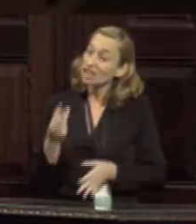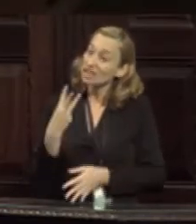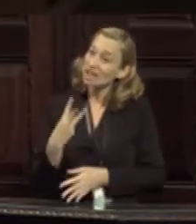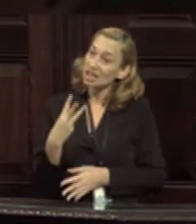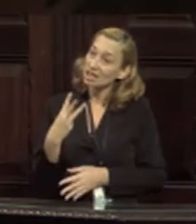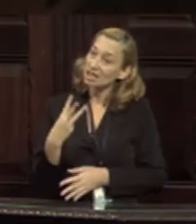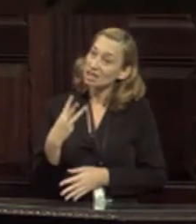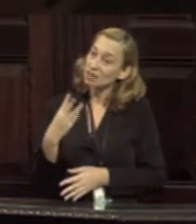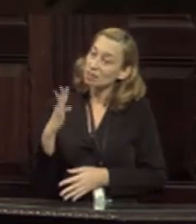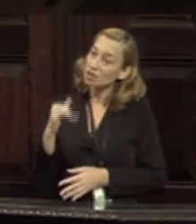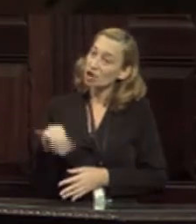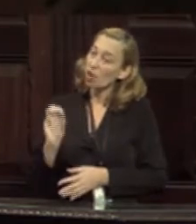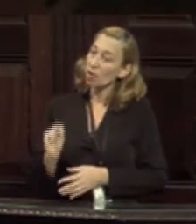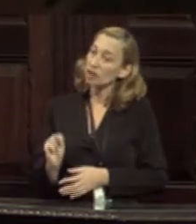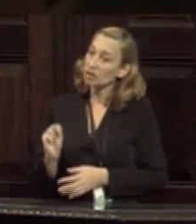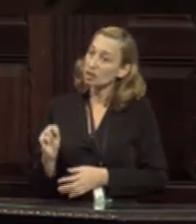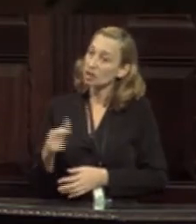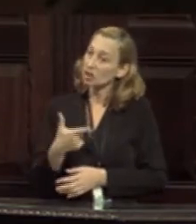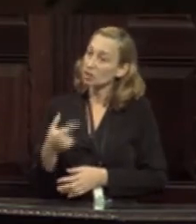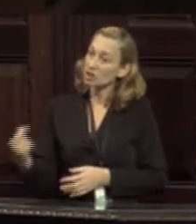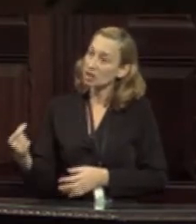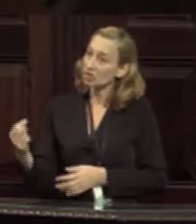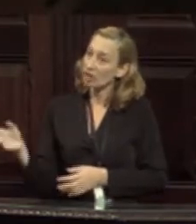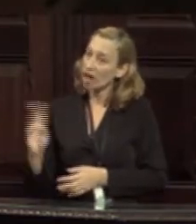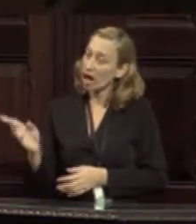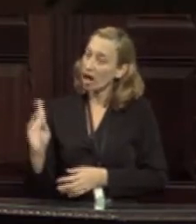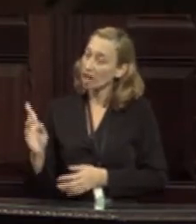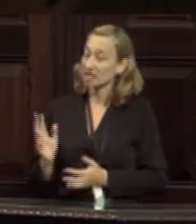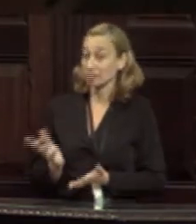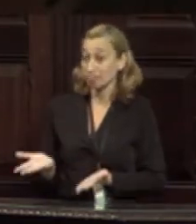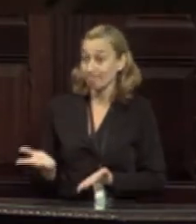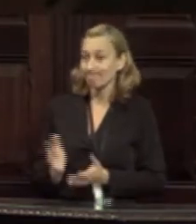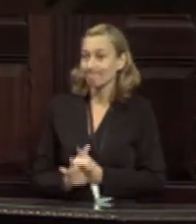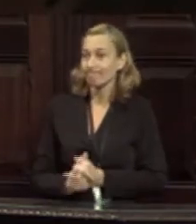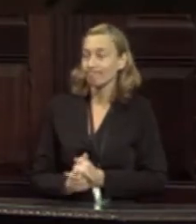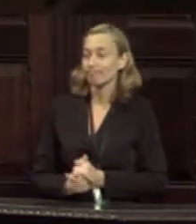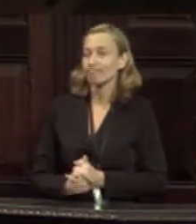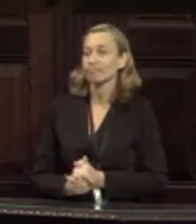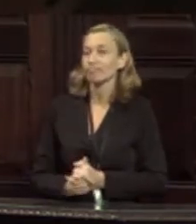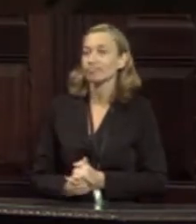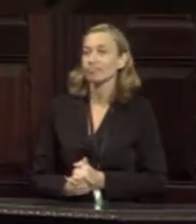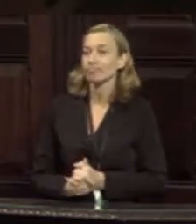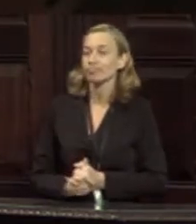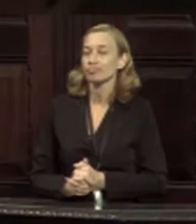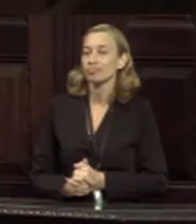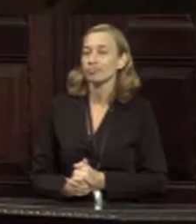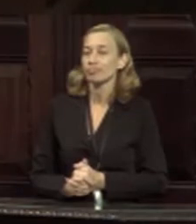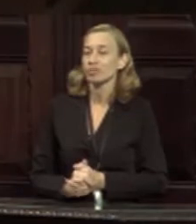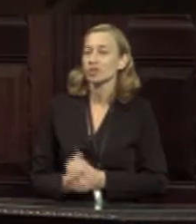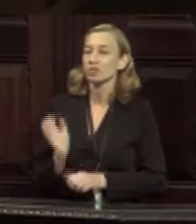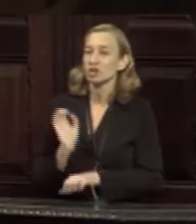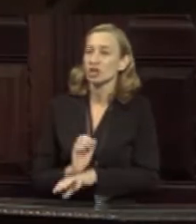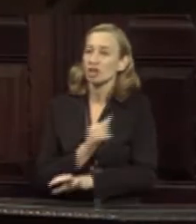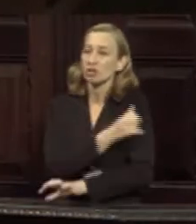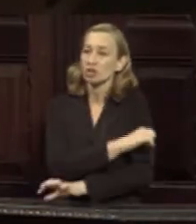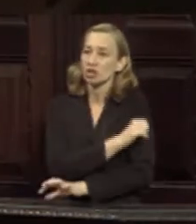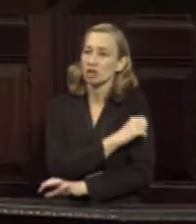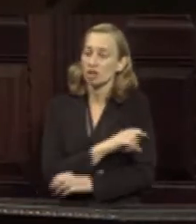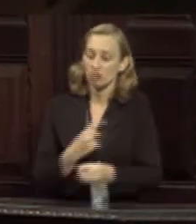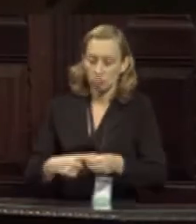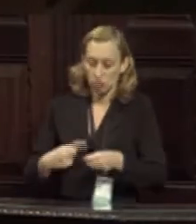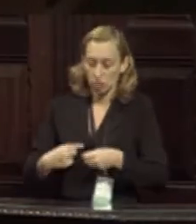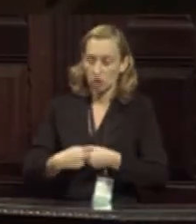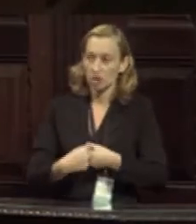de reais. Qual é o retorno econômico e social para o estado do Rio de Janeiro e seus